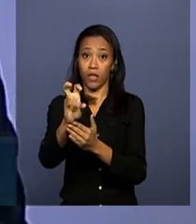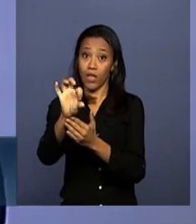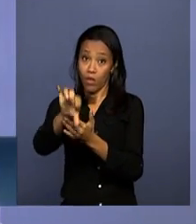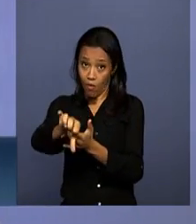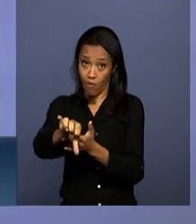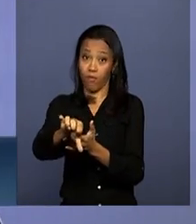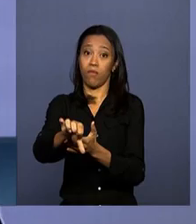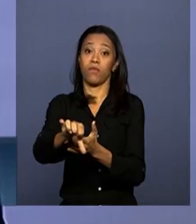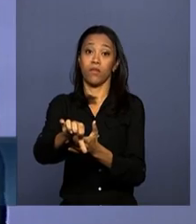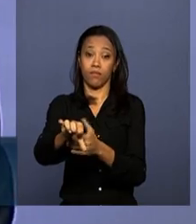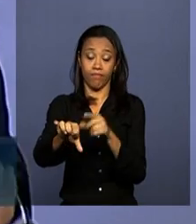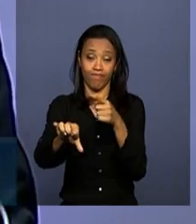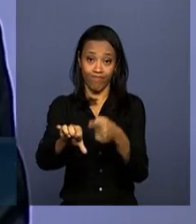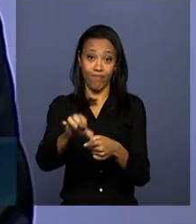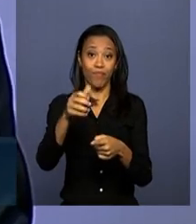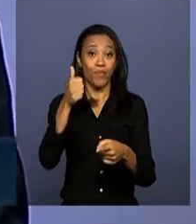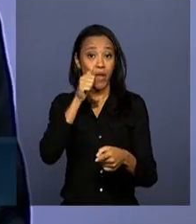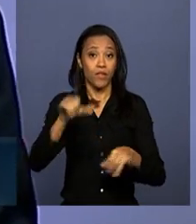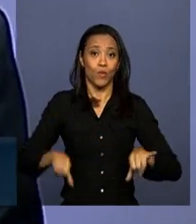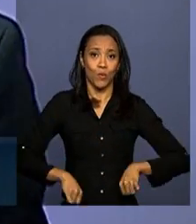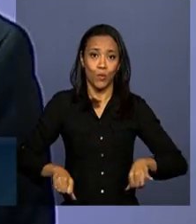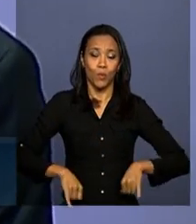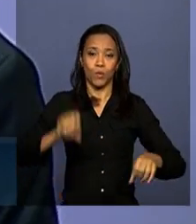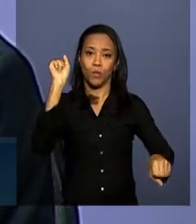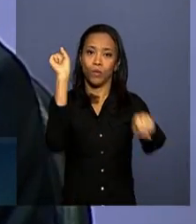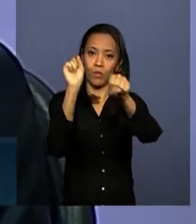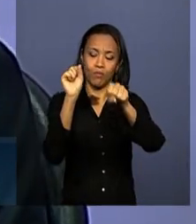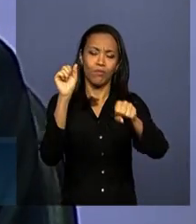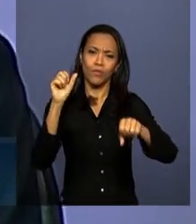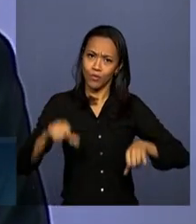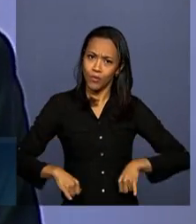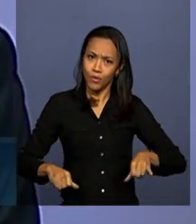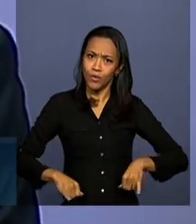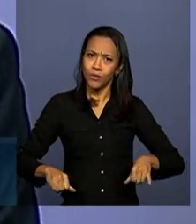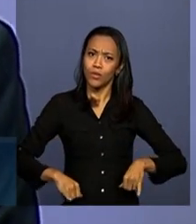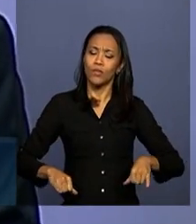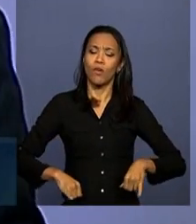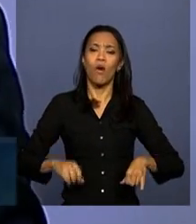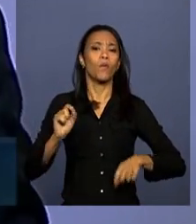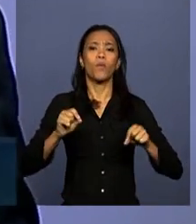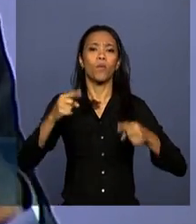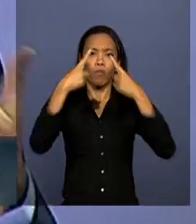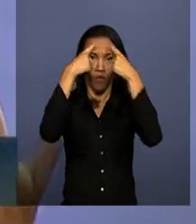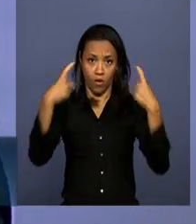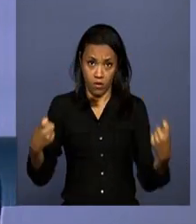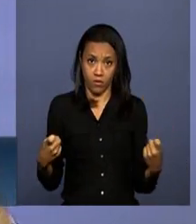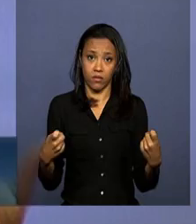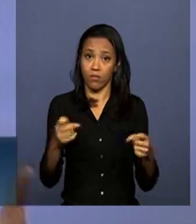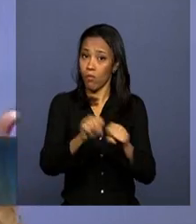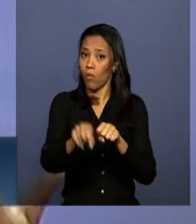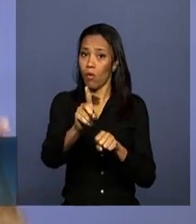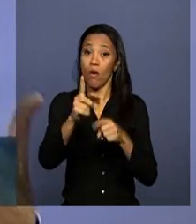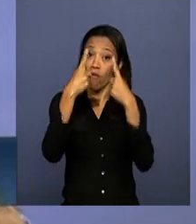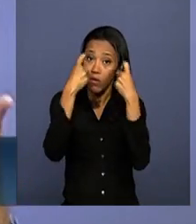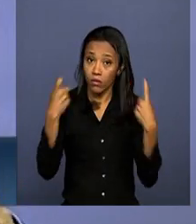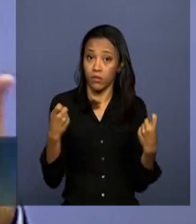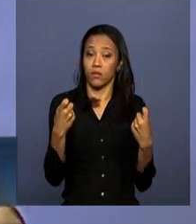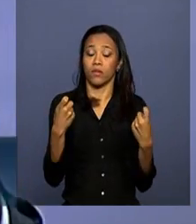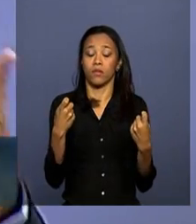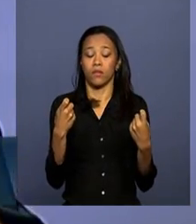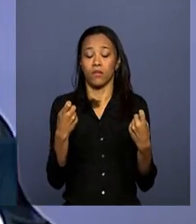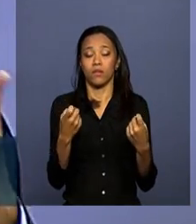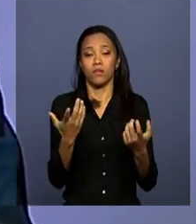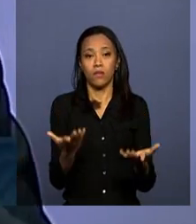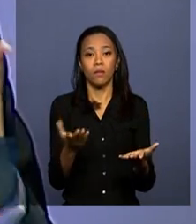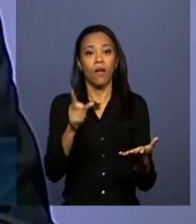do que os homicídios, tá certo? Mas, ainda assim, nós sabemos que subnotificados, certo? Porque todo o processo de notificação